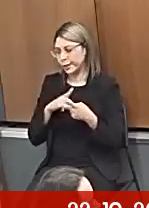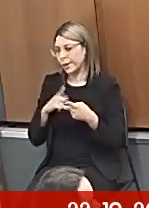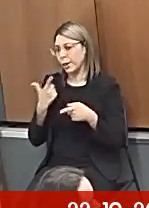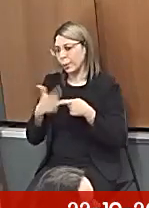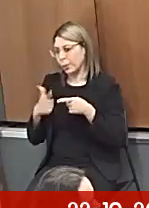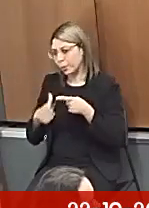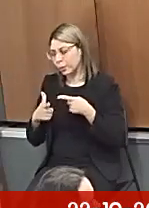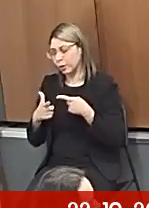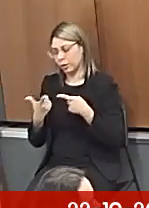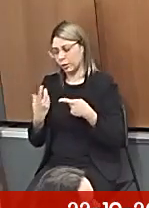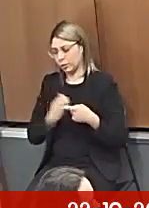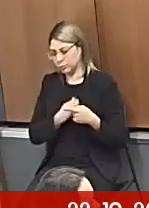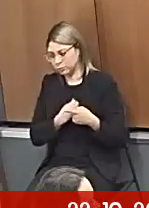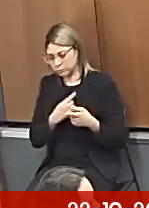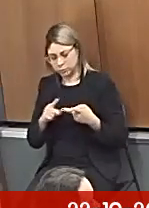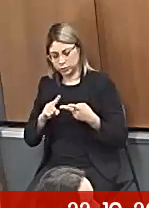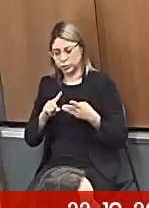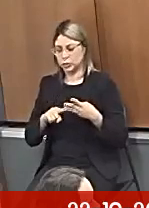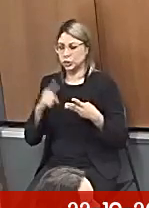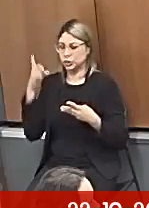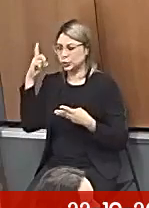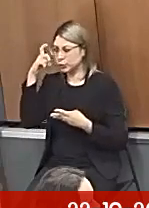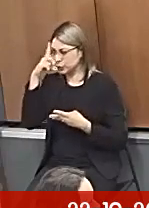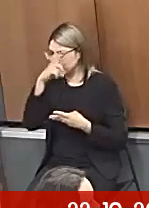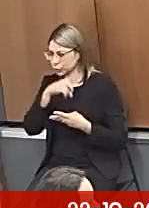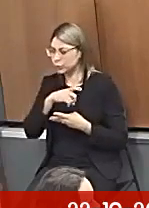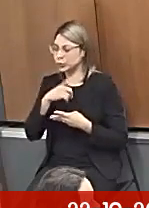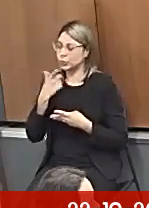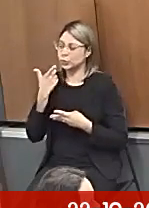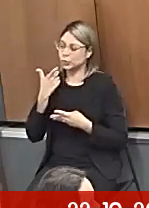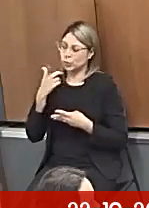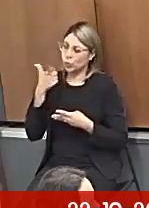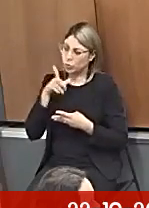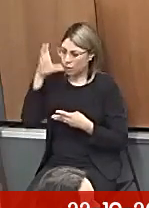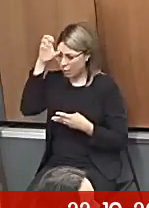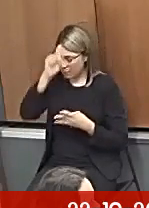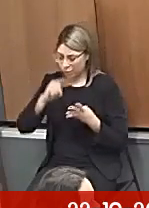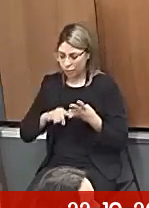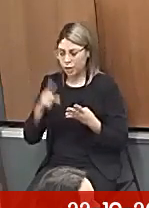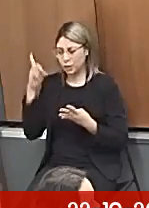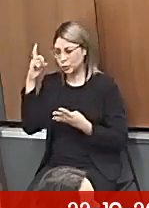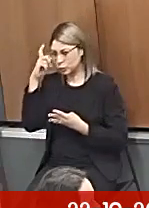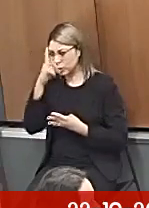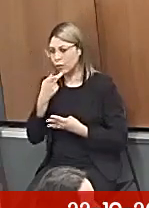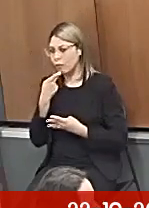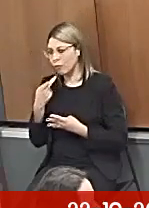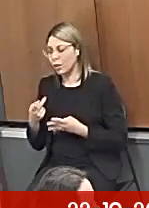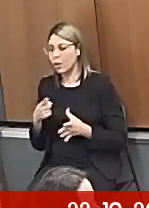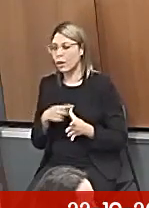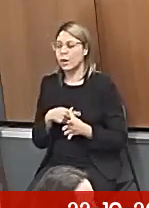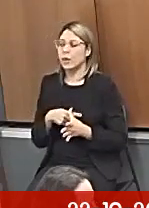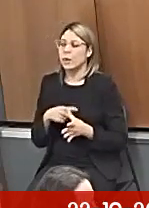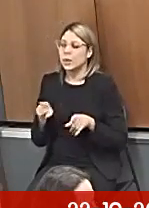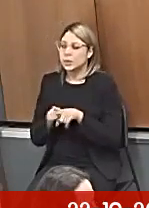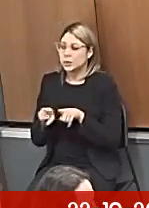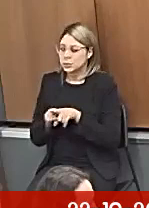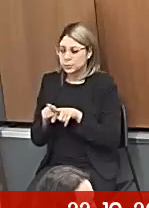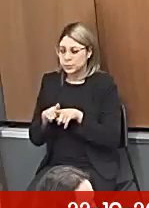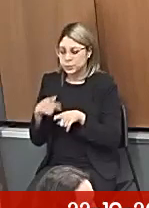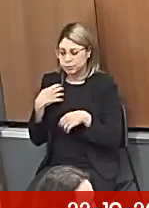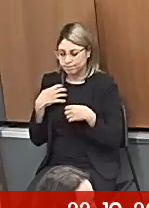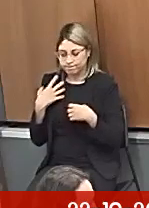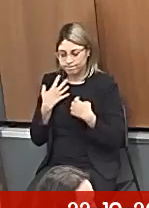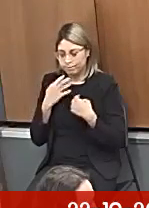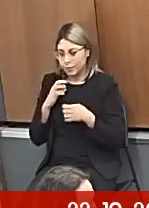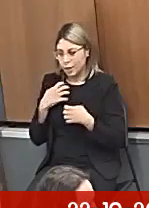conduta, deficiência de aprendizagem, deficiência de fala, defasagem